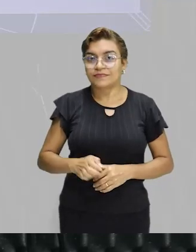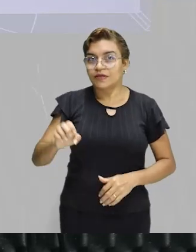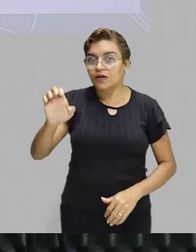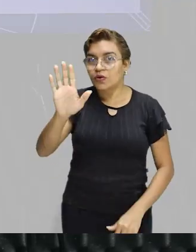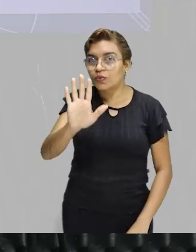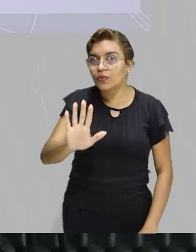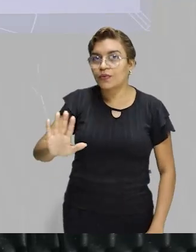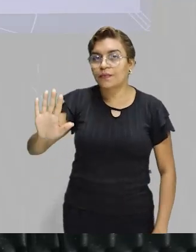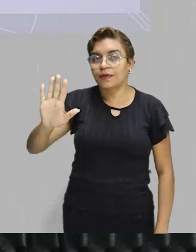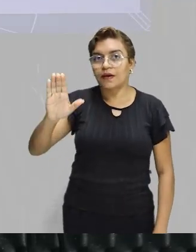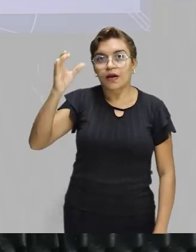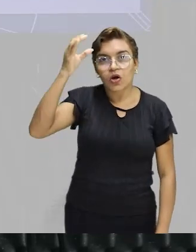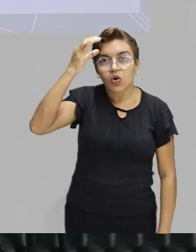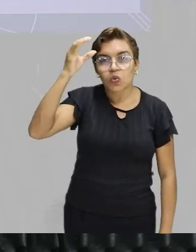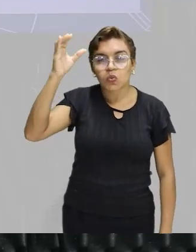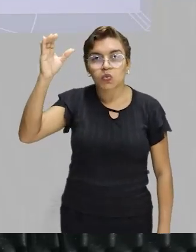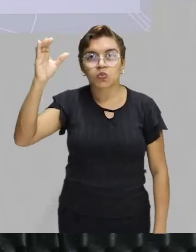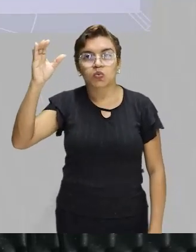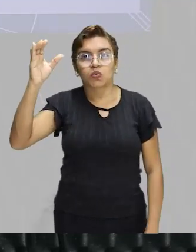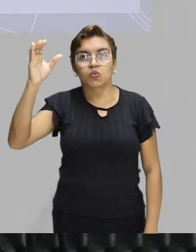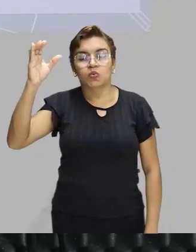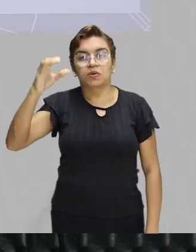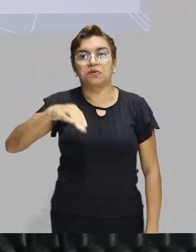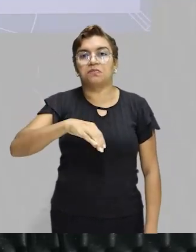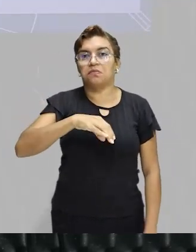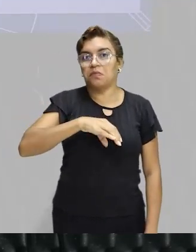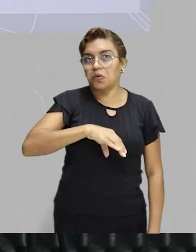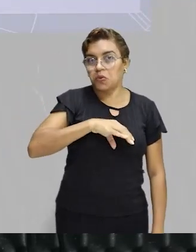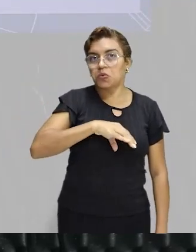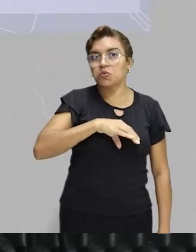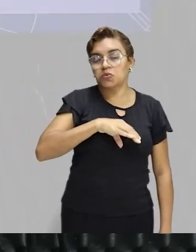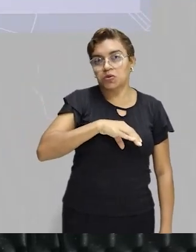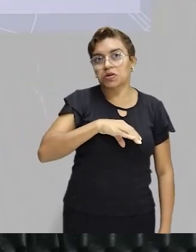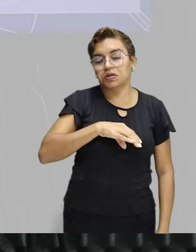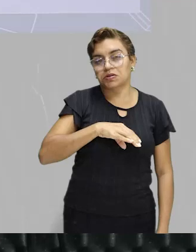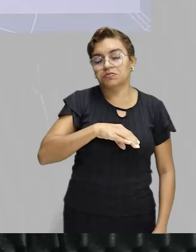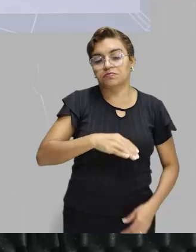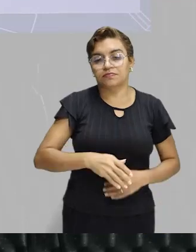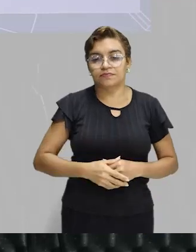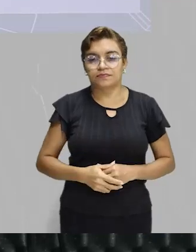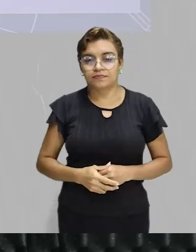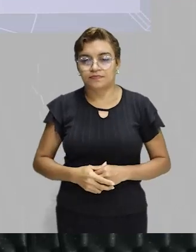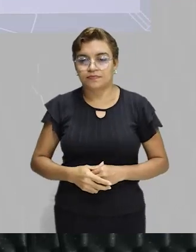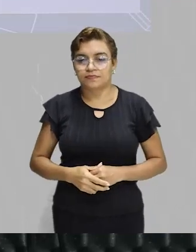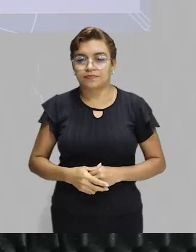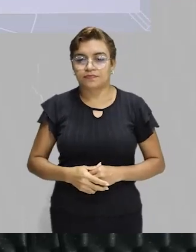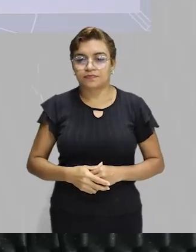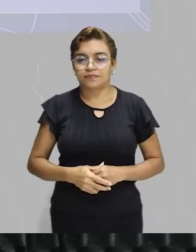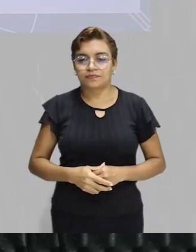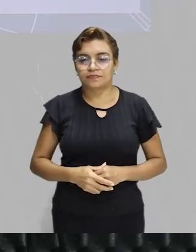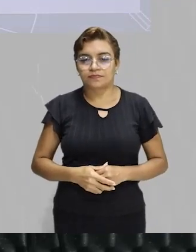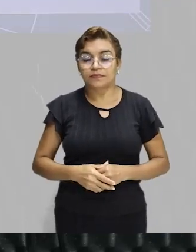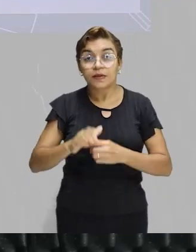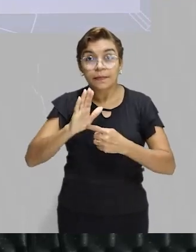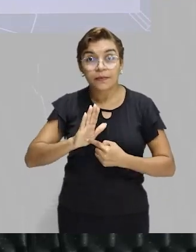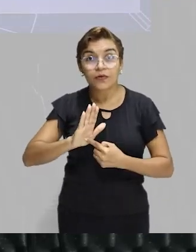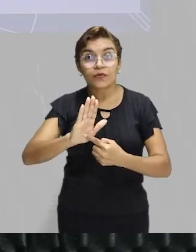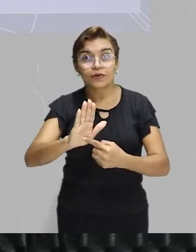Europeia, cultura portuguesa ou cultura portuguesa europeia. Presents,